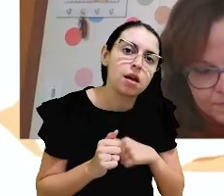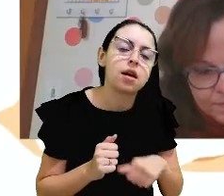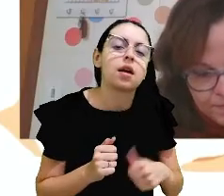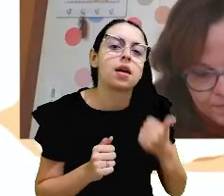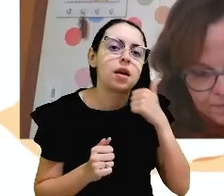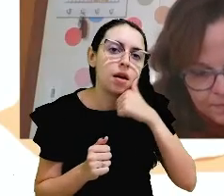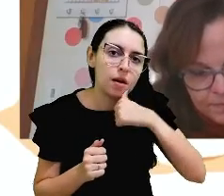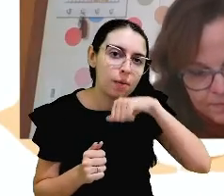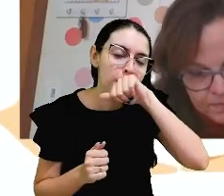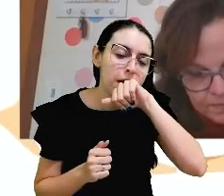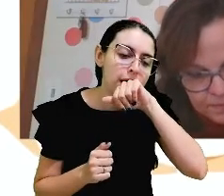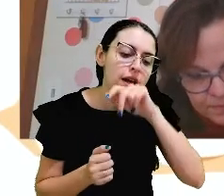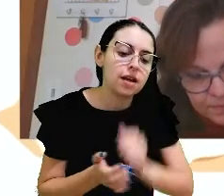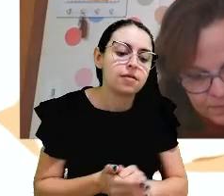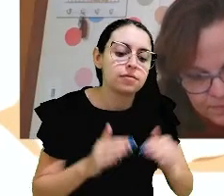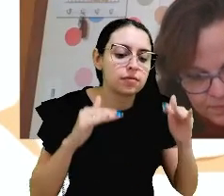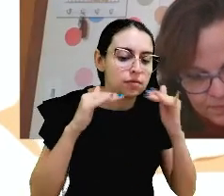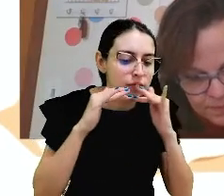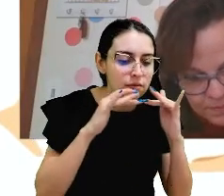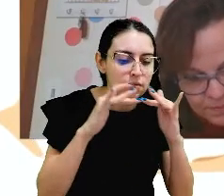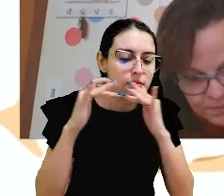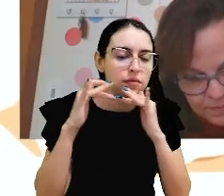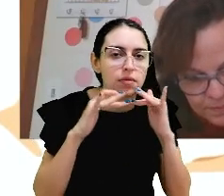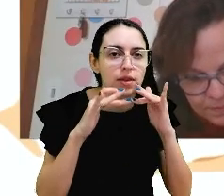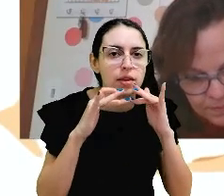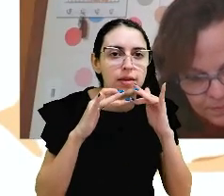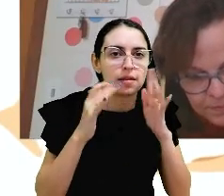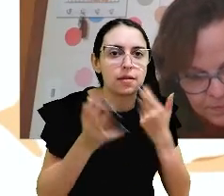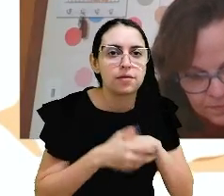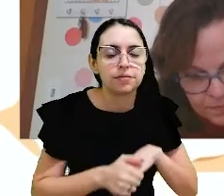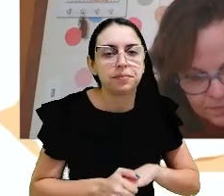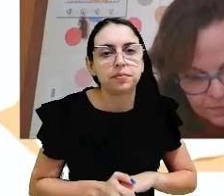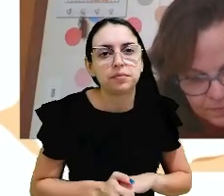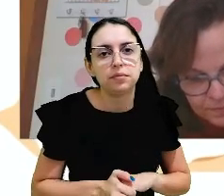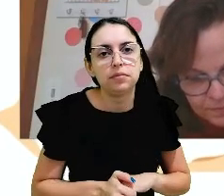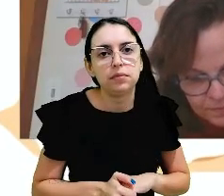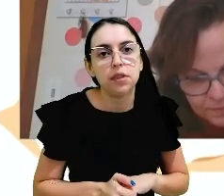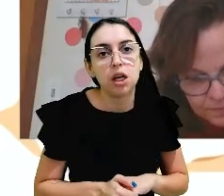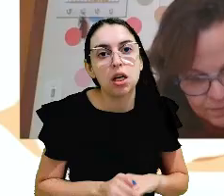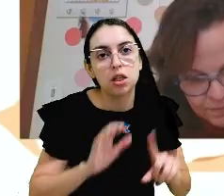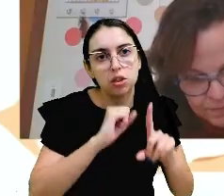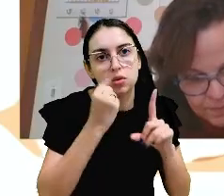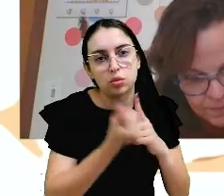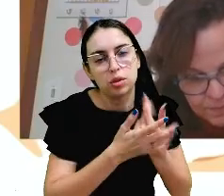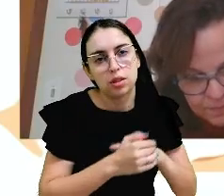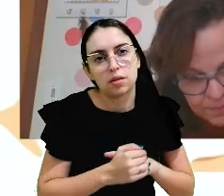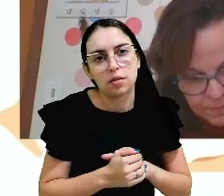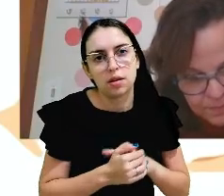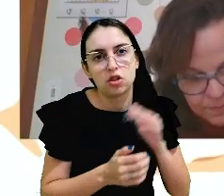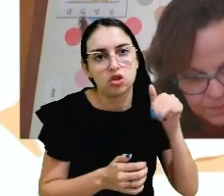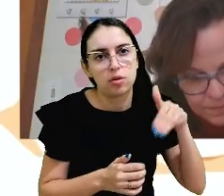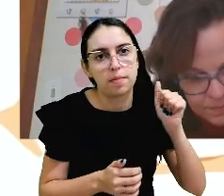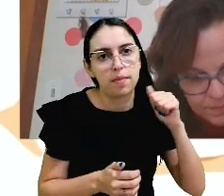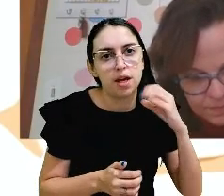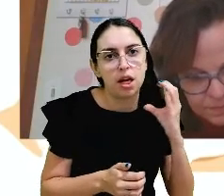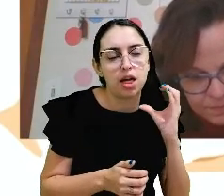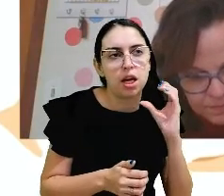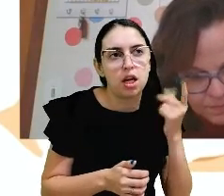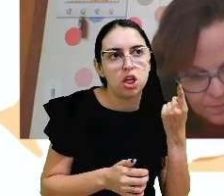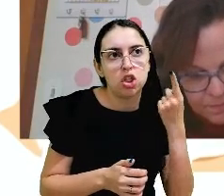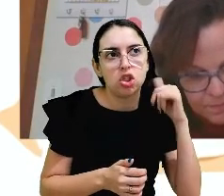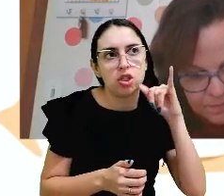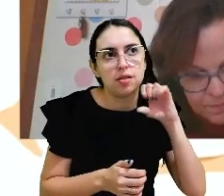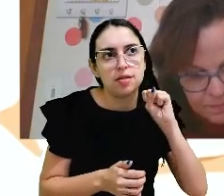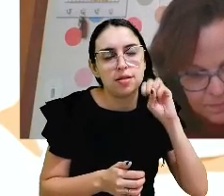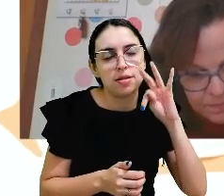são coisas que batem, que ainda são contempladas pela sociedade machista, patriarcal. Mas mesmo